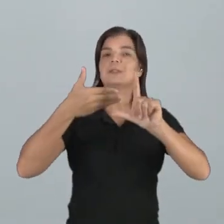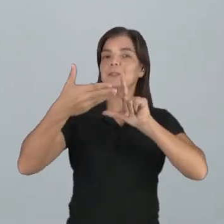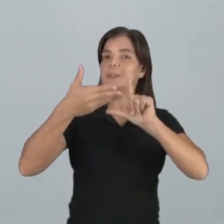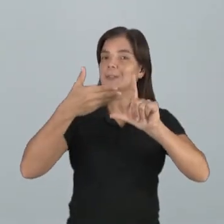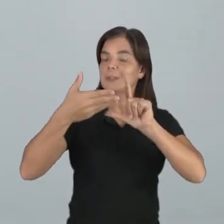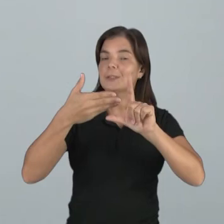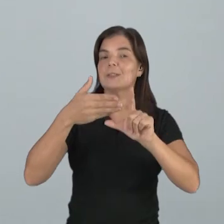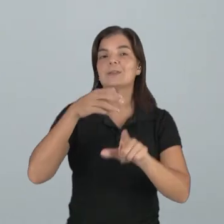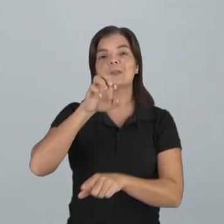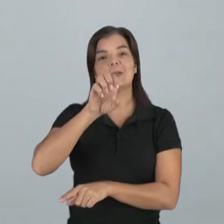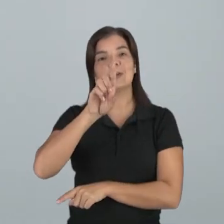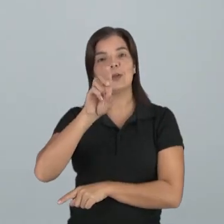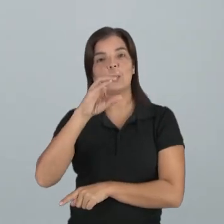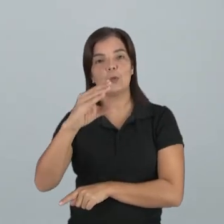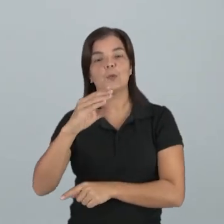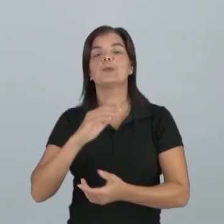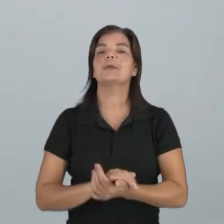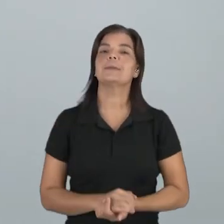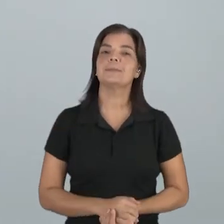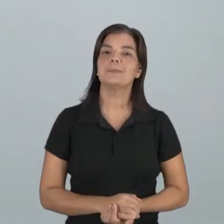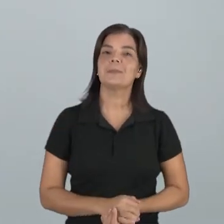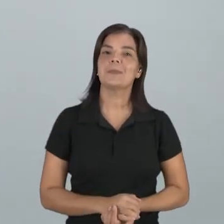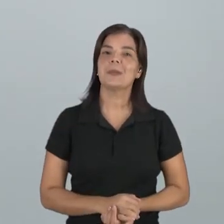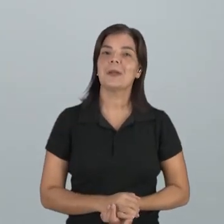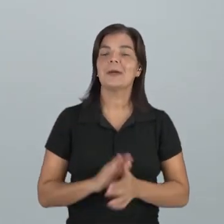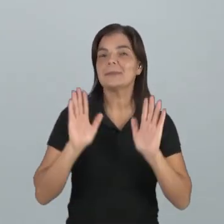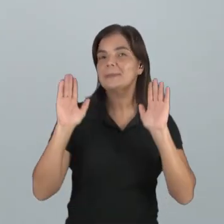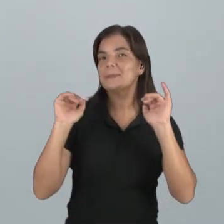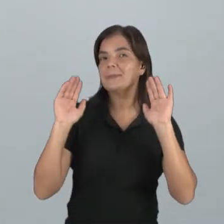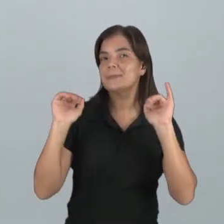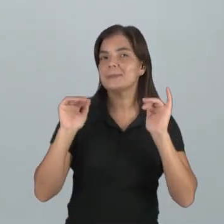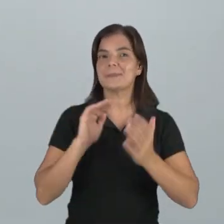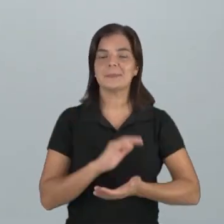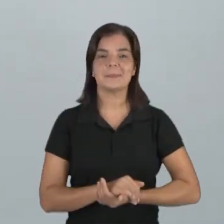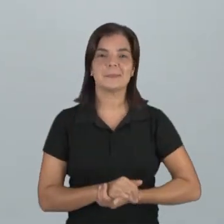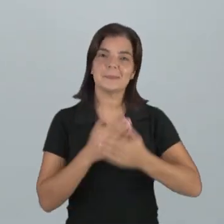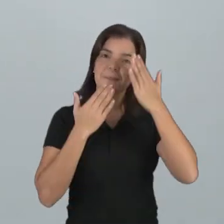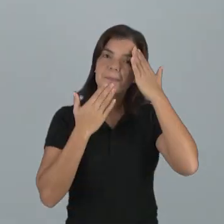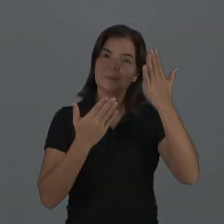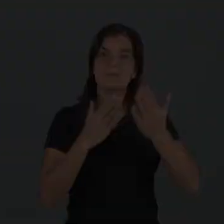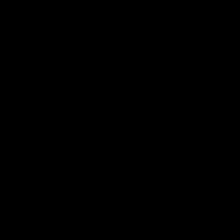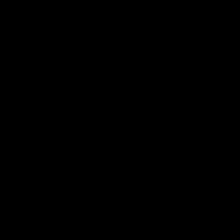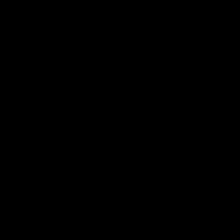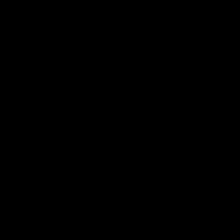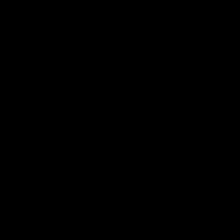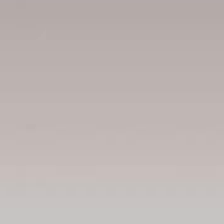clicar, de procurar esta aula na plataforma Eduque. E até a próxima. Muito obrigado.